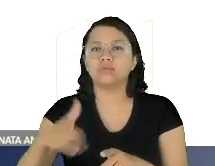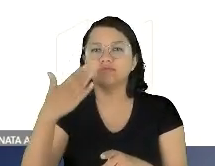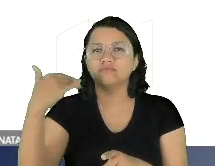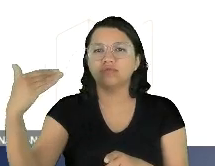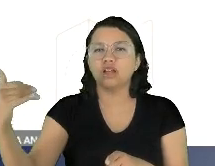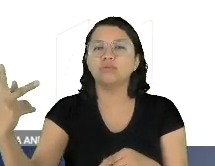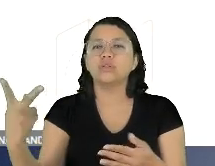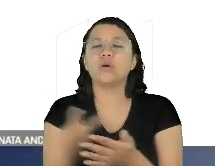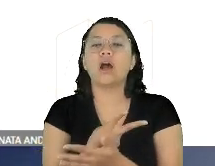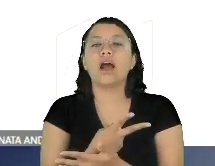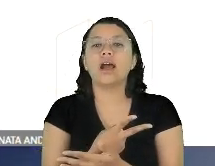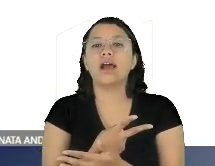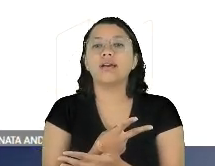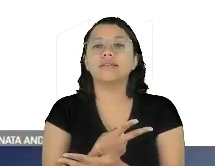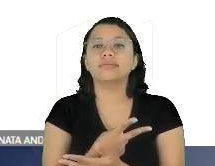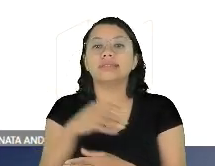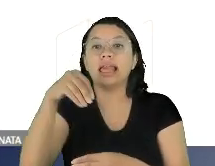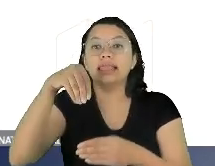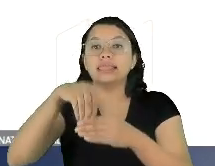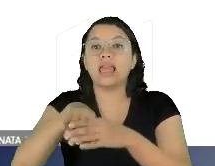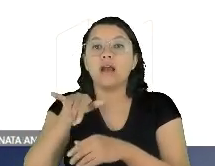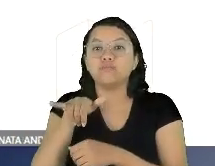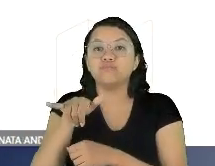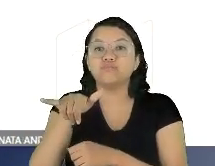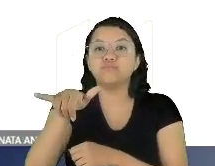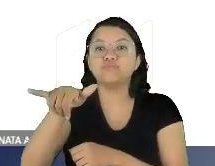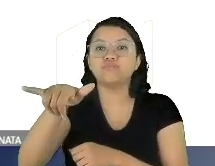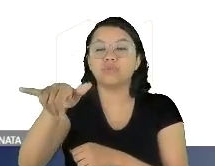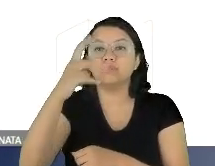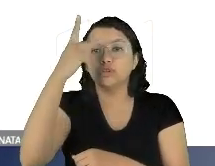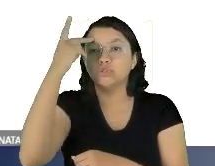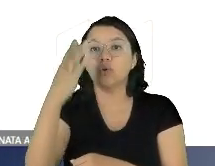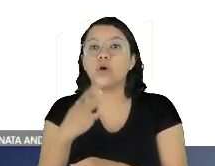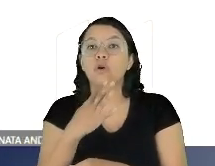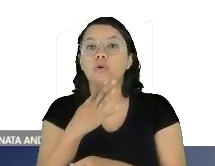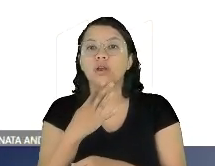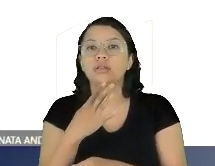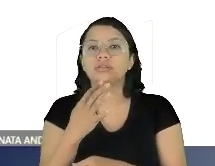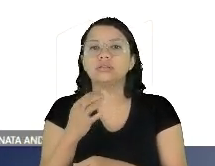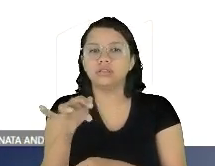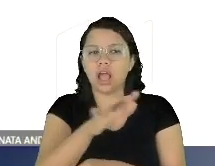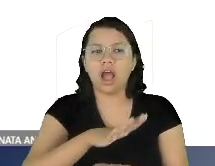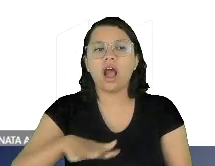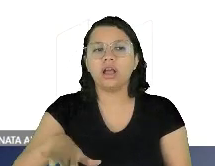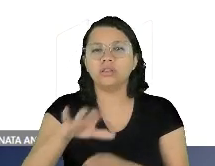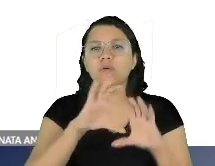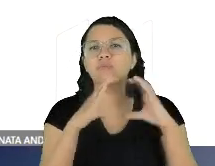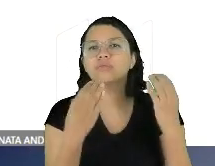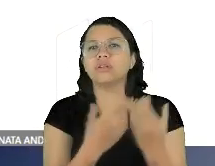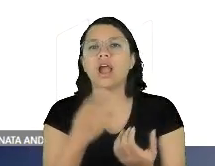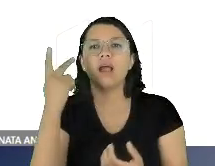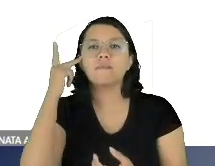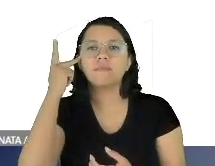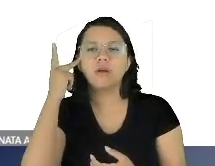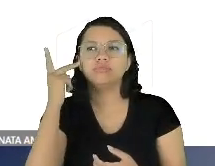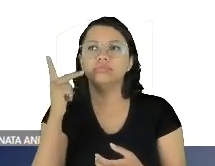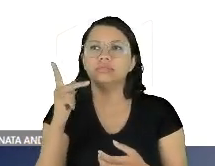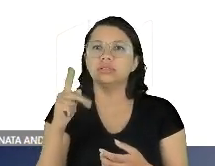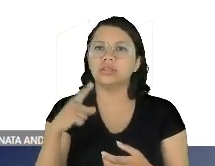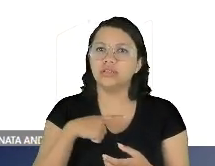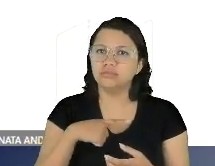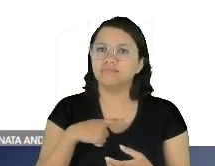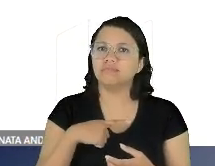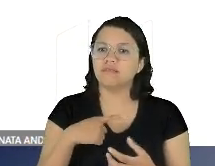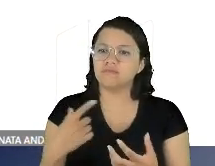rumoroso que aconteceu no avião por uma pessoa conhecida da sociedade paulistana. Isso inflamou ainda mais